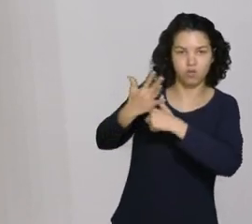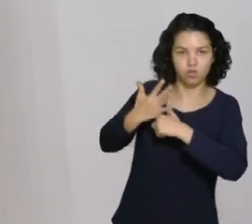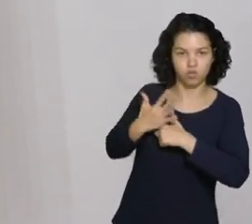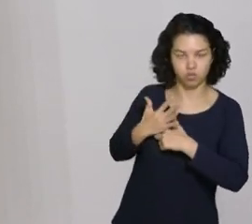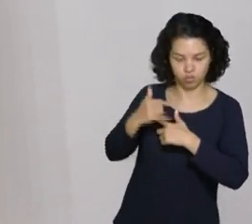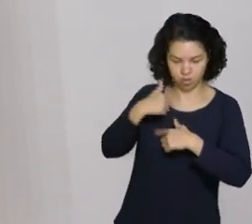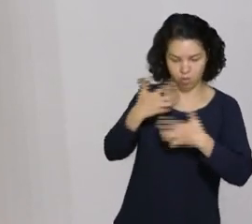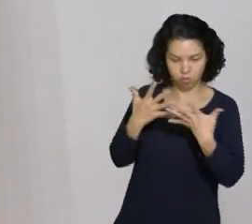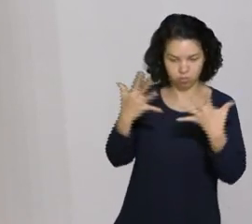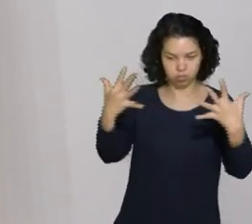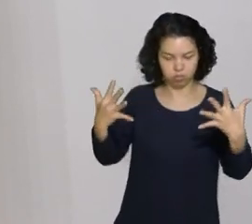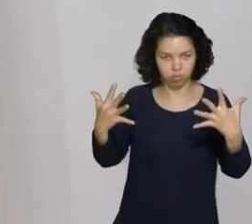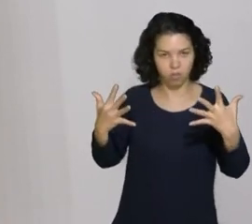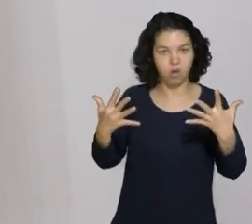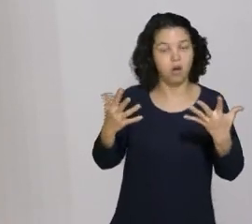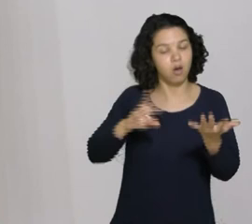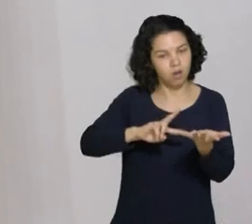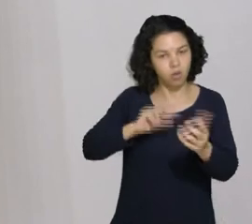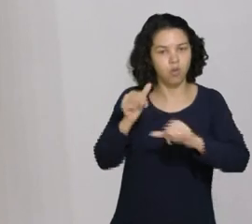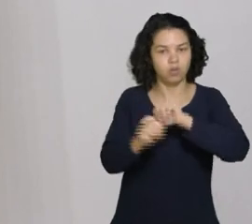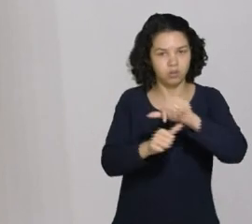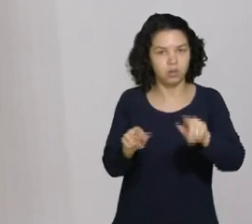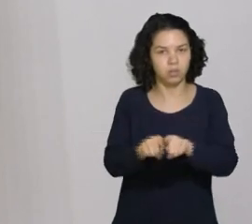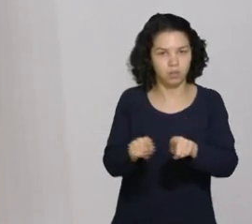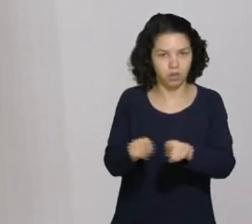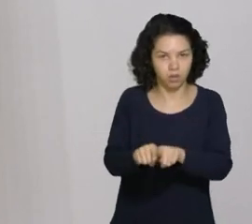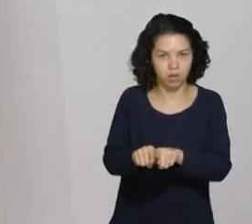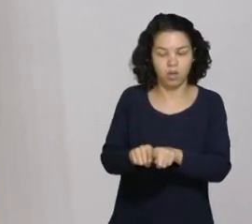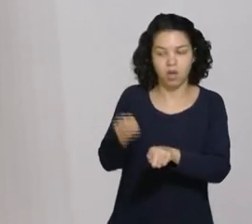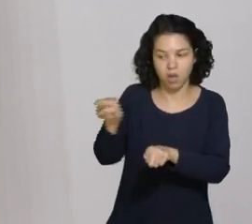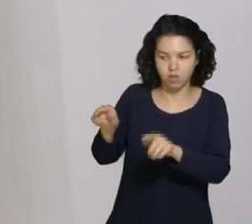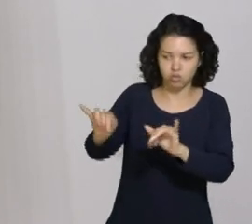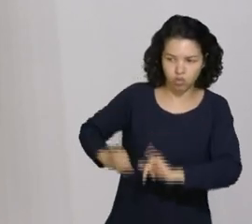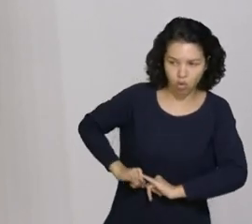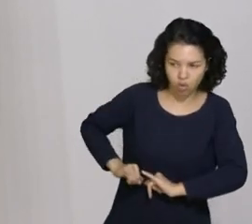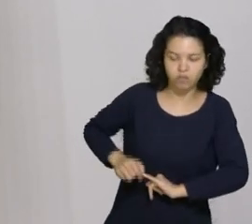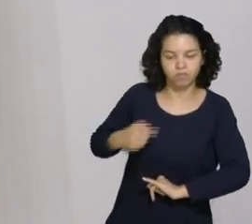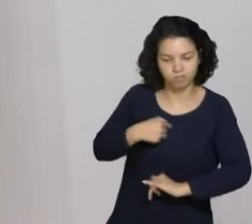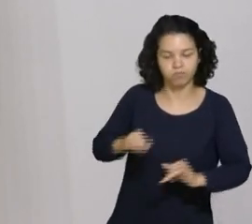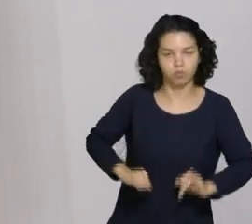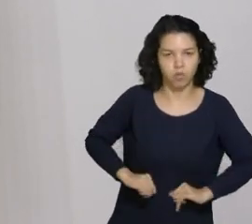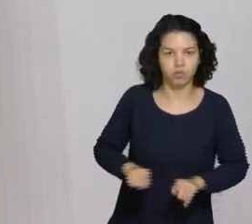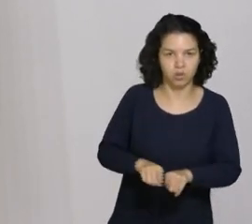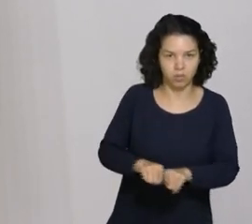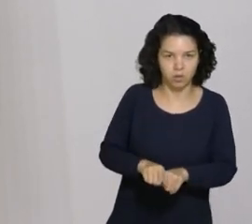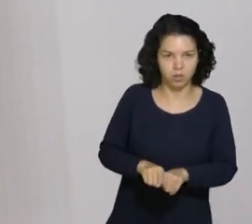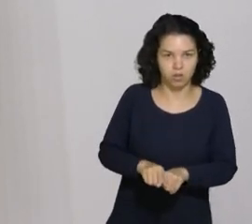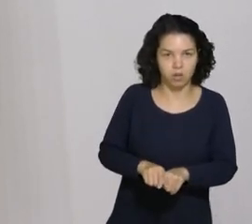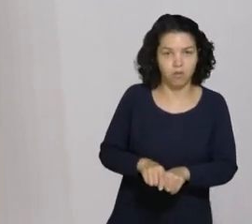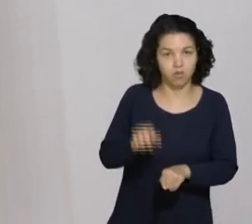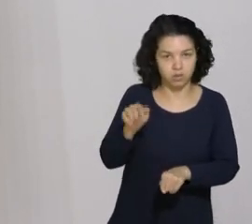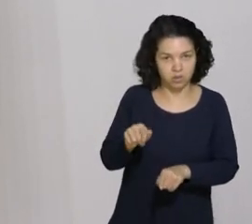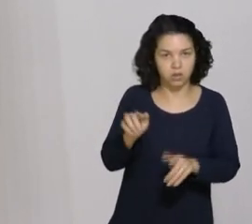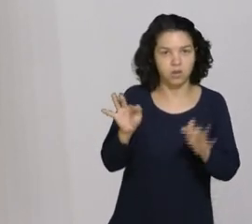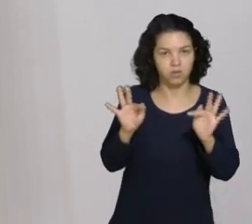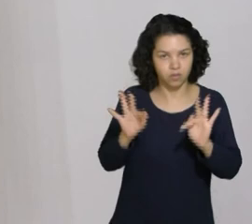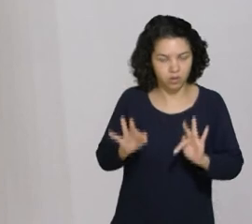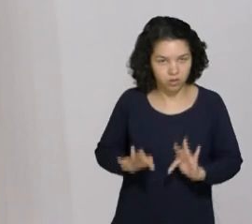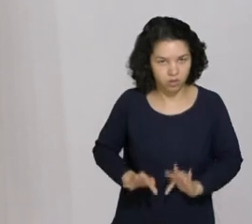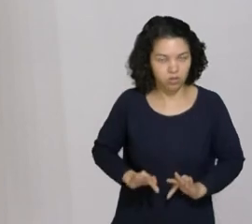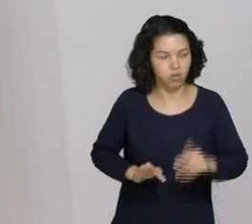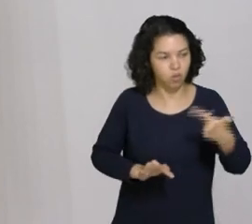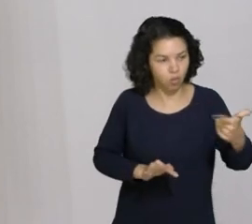as pessoas que sofrem sofri um também ser humano só fica feliz quando o outro sobre seu não pode ficar feliz obrigado pelas